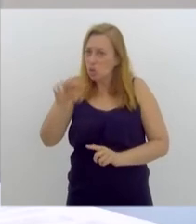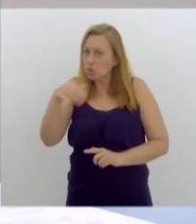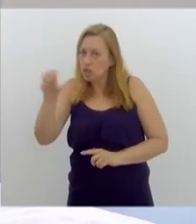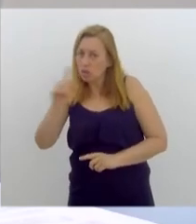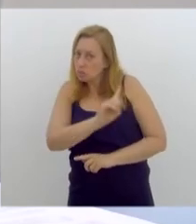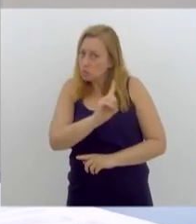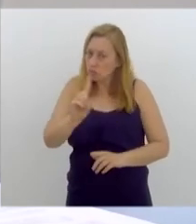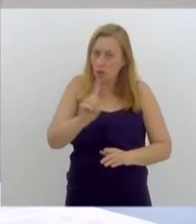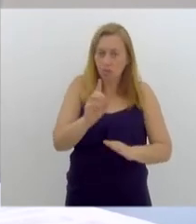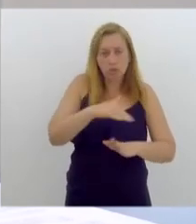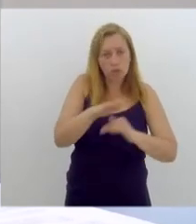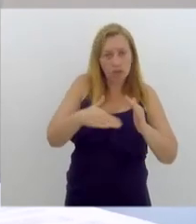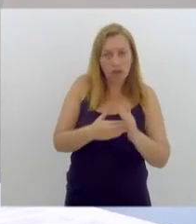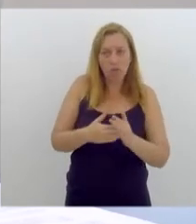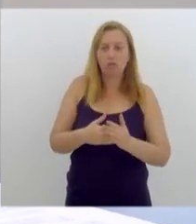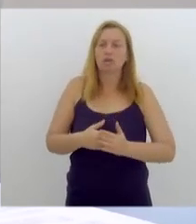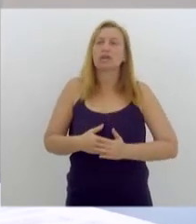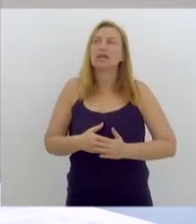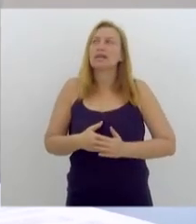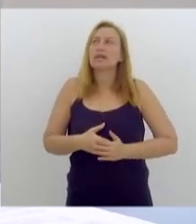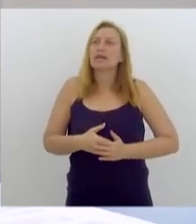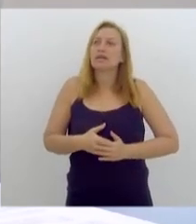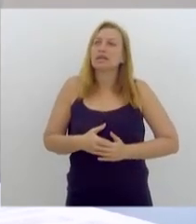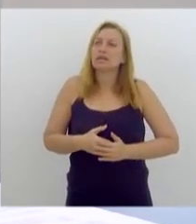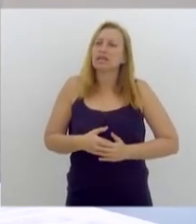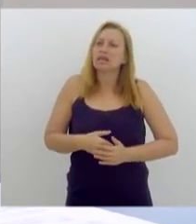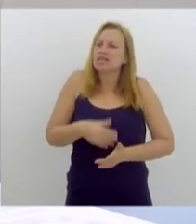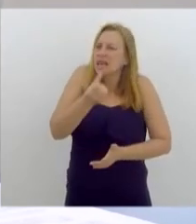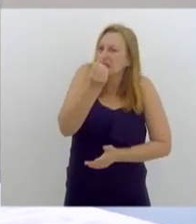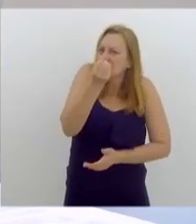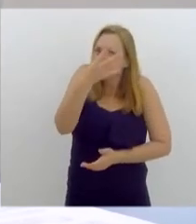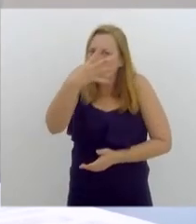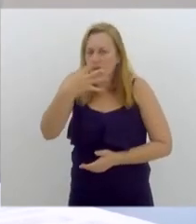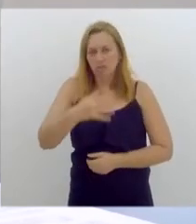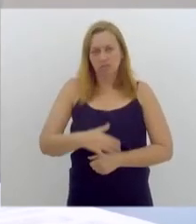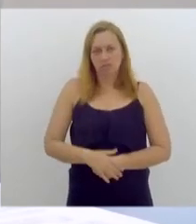total não ela é 64